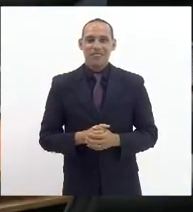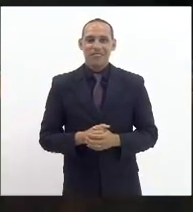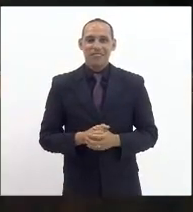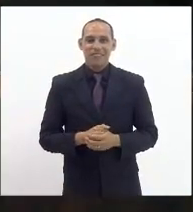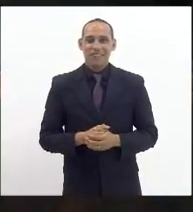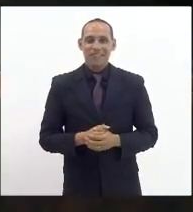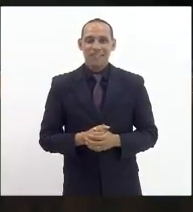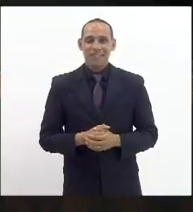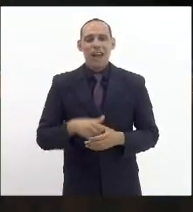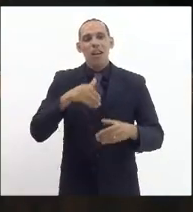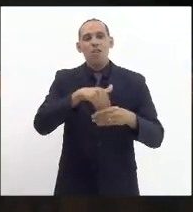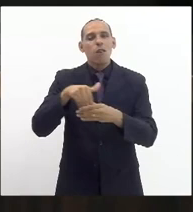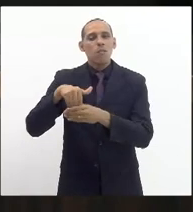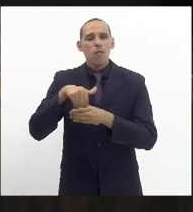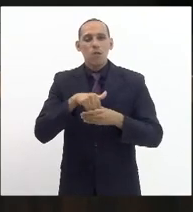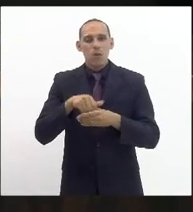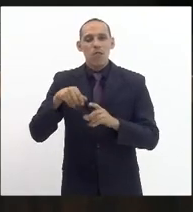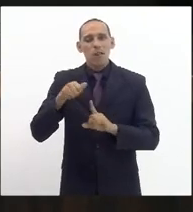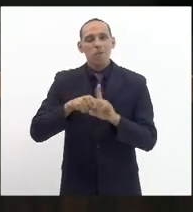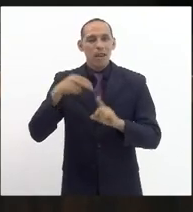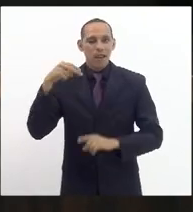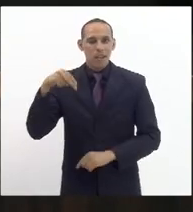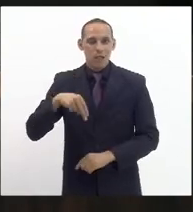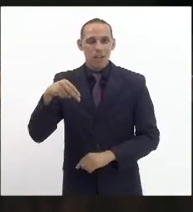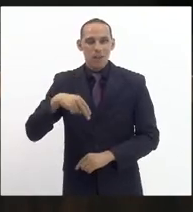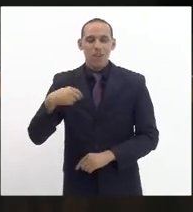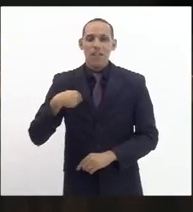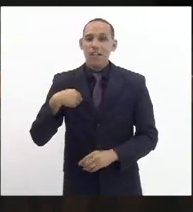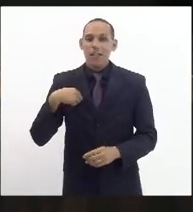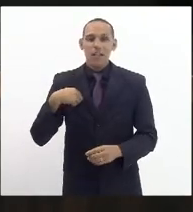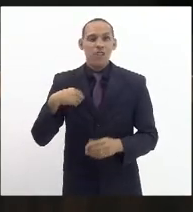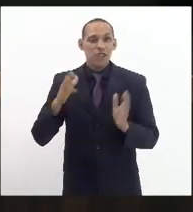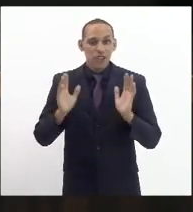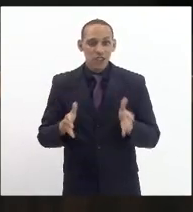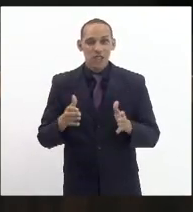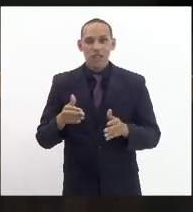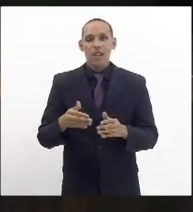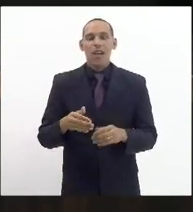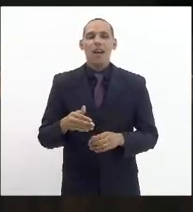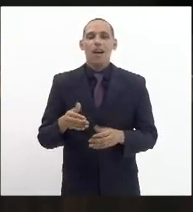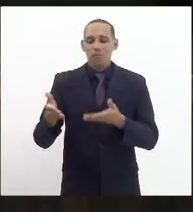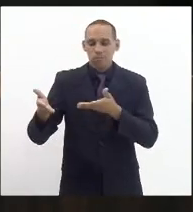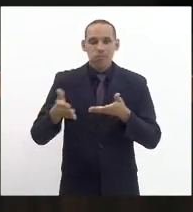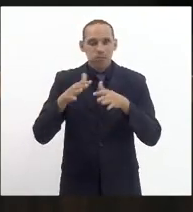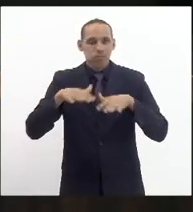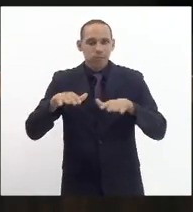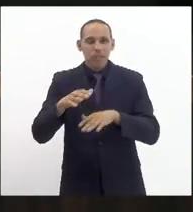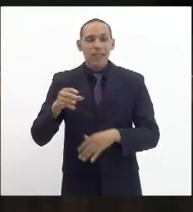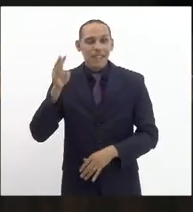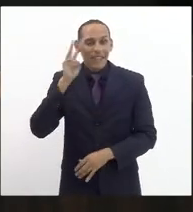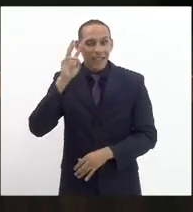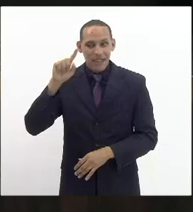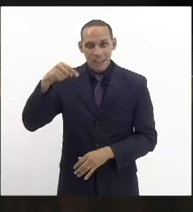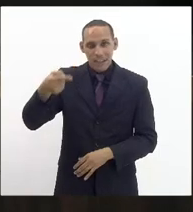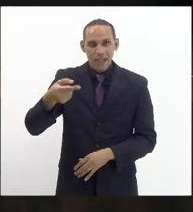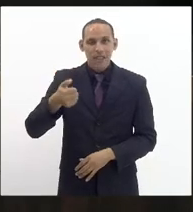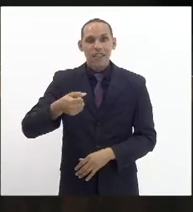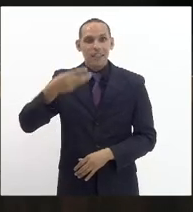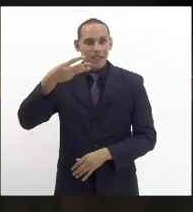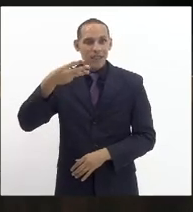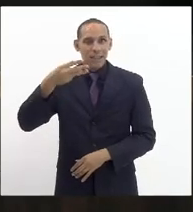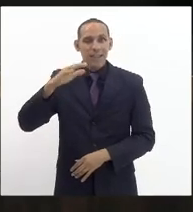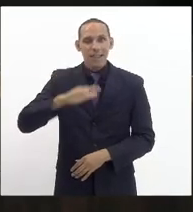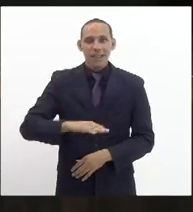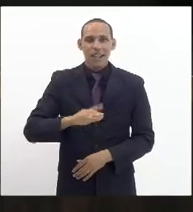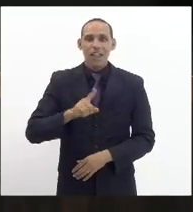A eleição é novembro, e já de pronto, convido a todos para na próxima terça-feira, às 13 horas, vamos